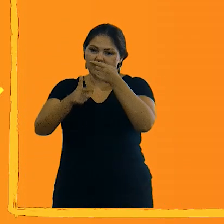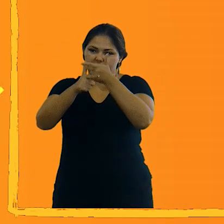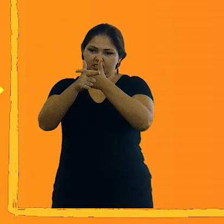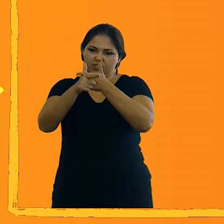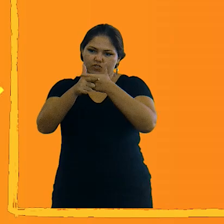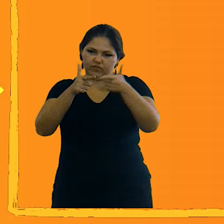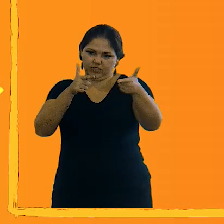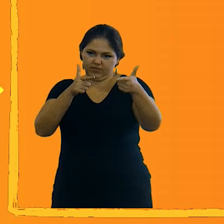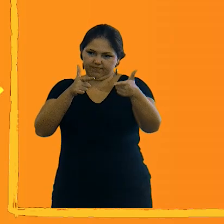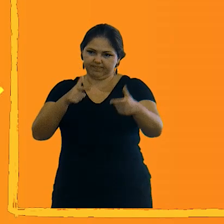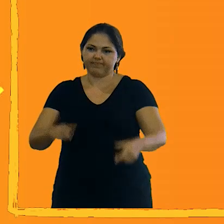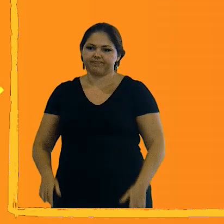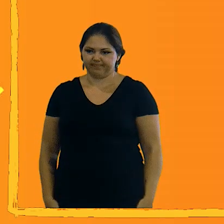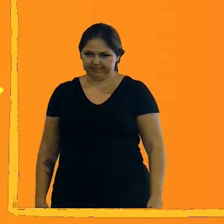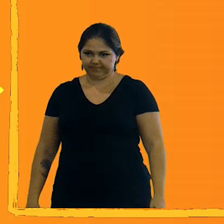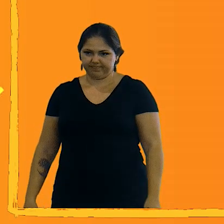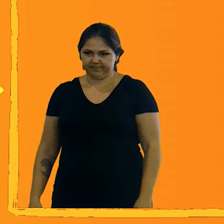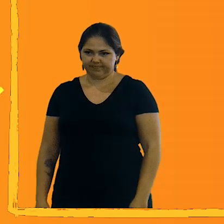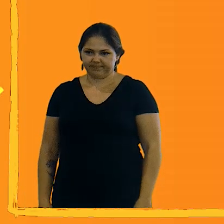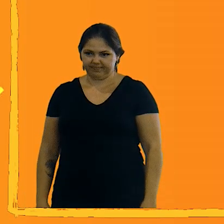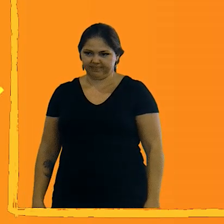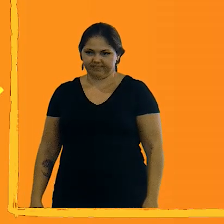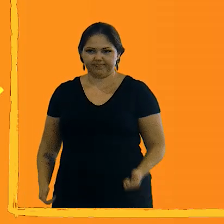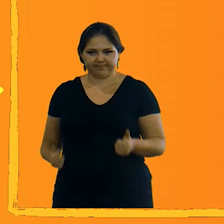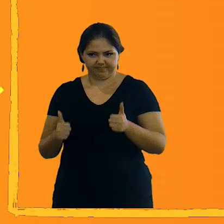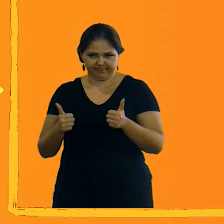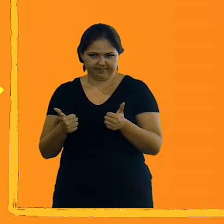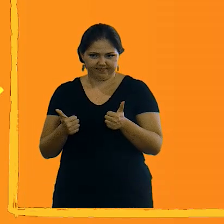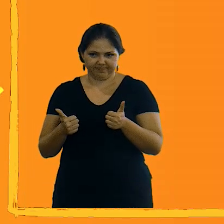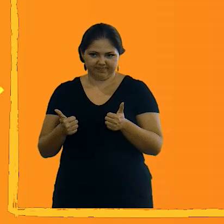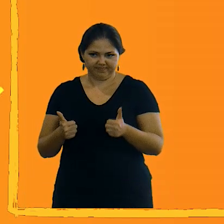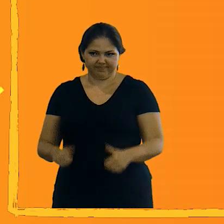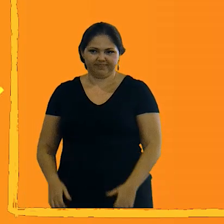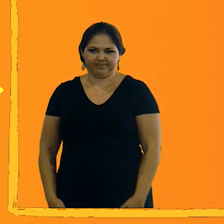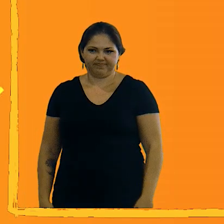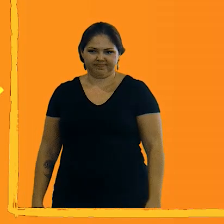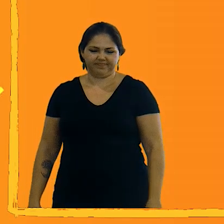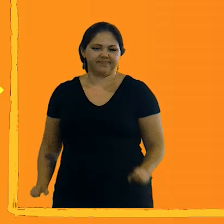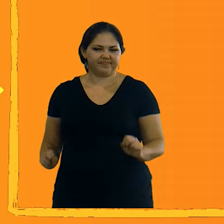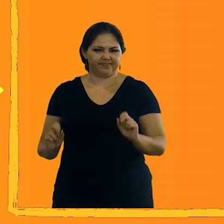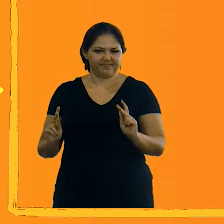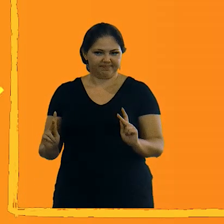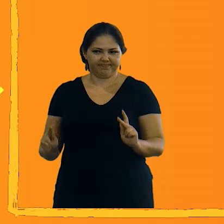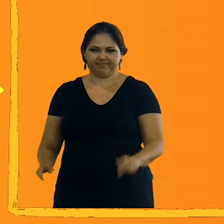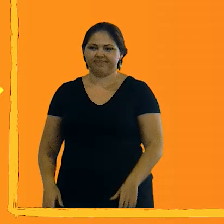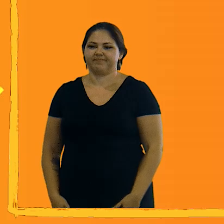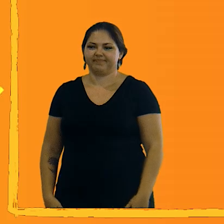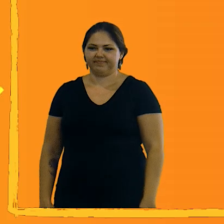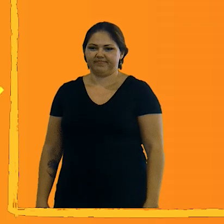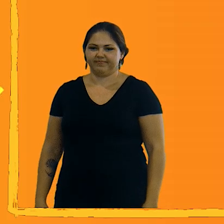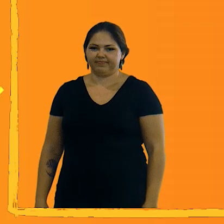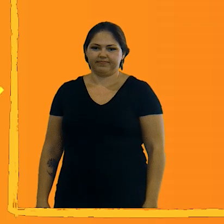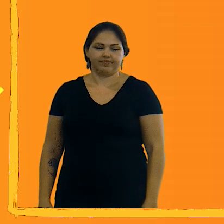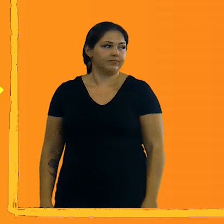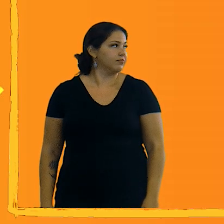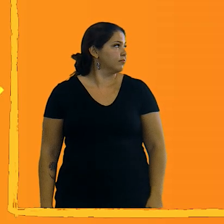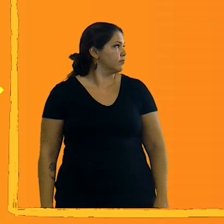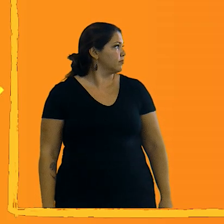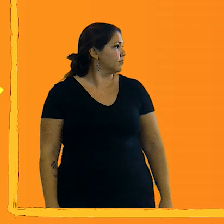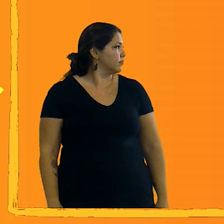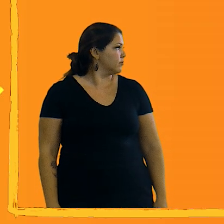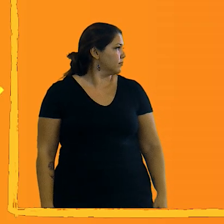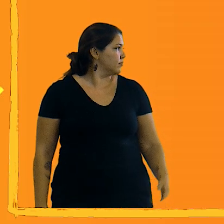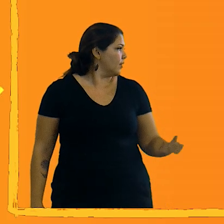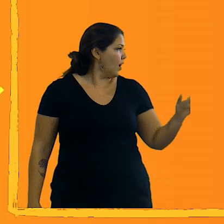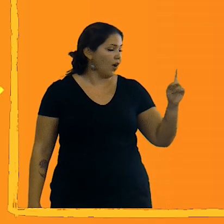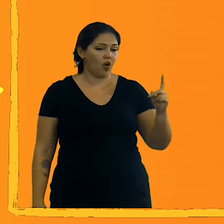dividem ó elas se dividem tá agora ó velocidade espaço